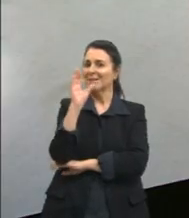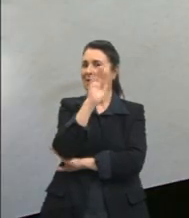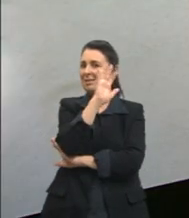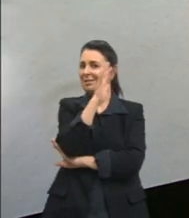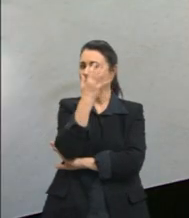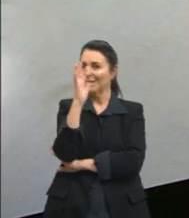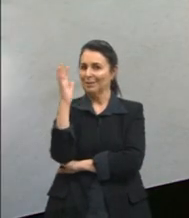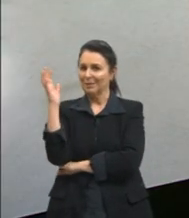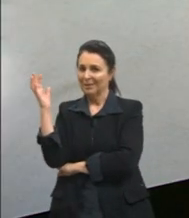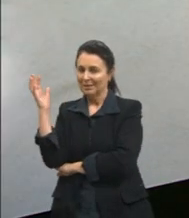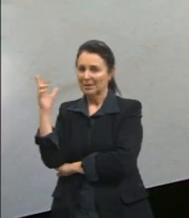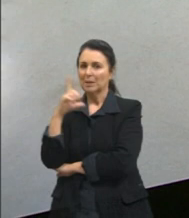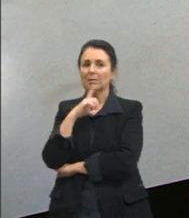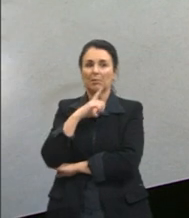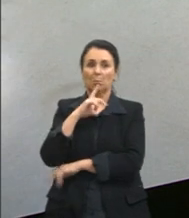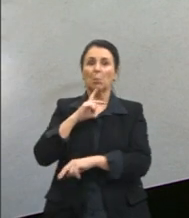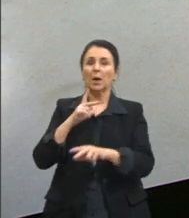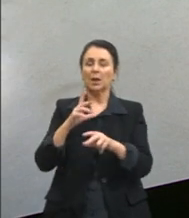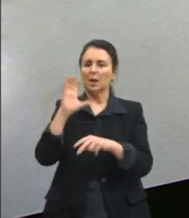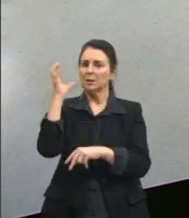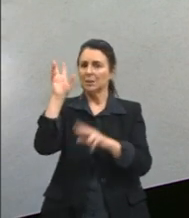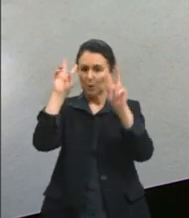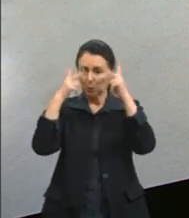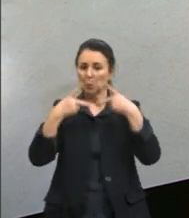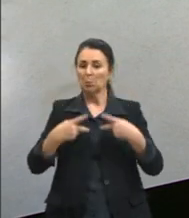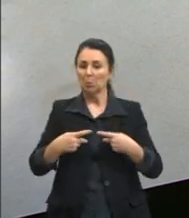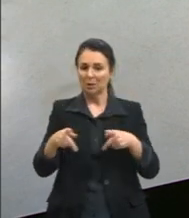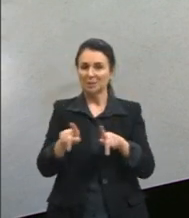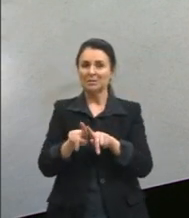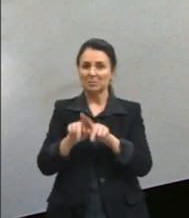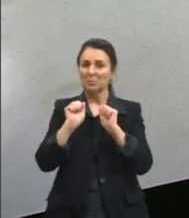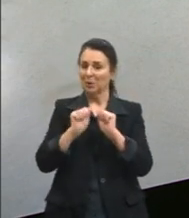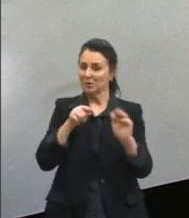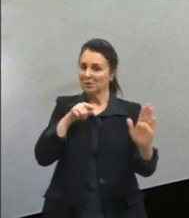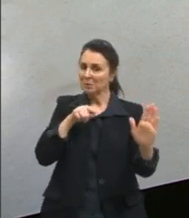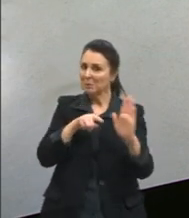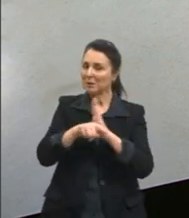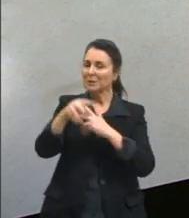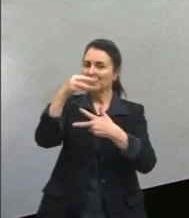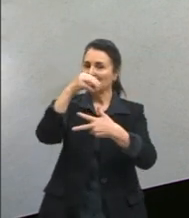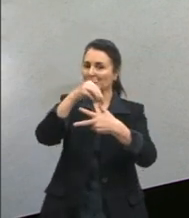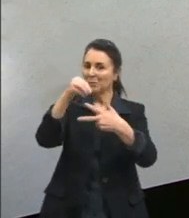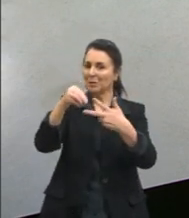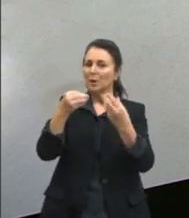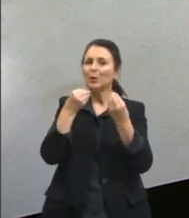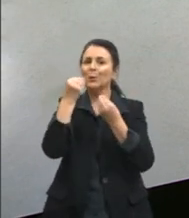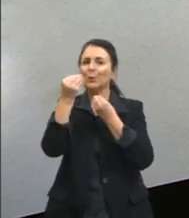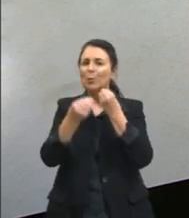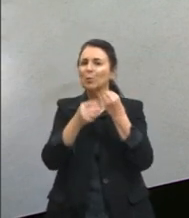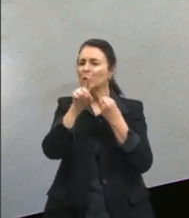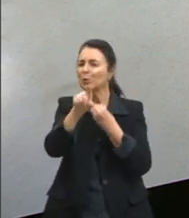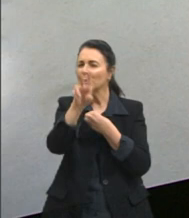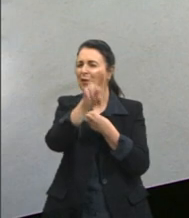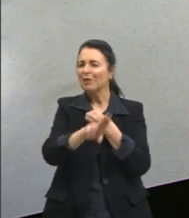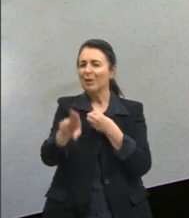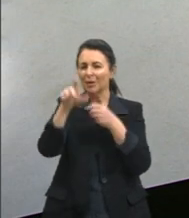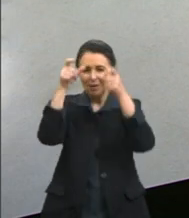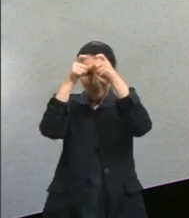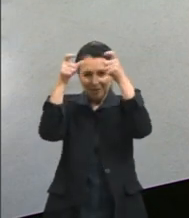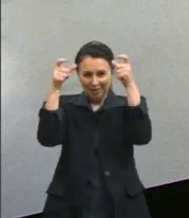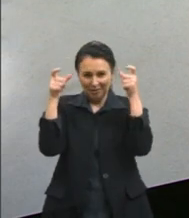aparecer lá nas humanas, né? Perdidinha. Então, como é que você vai utilizar todos esses conhecimentos? Vamos